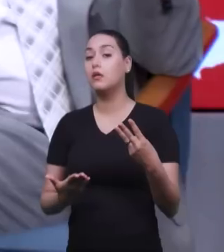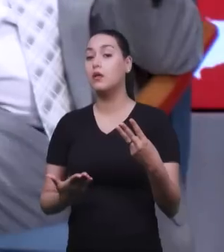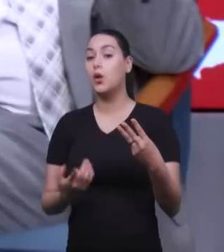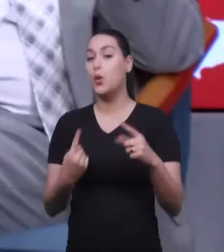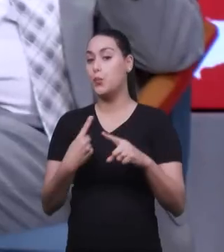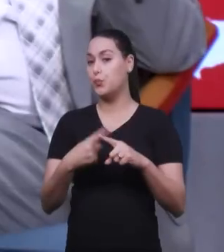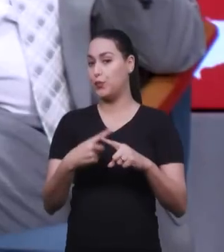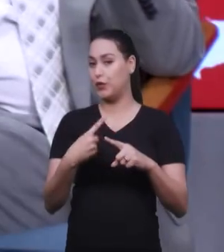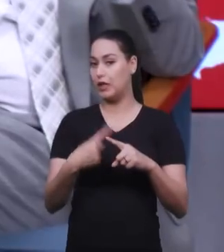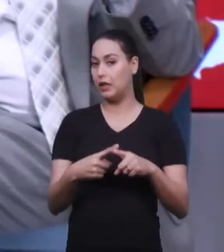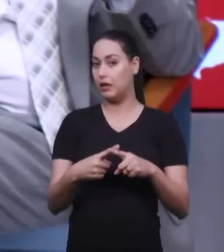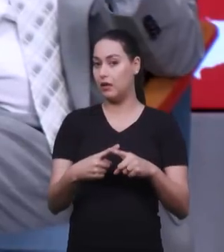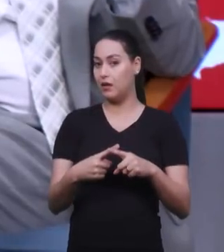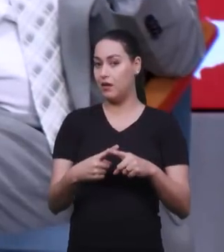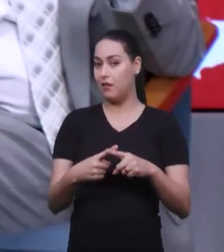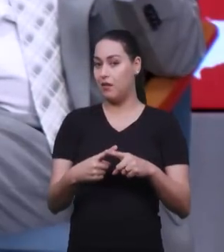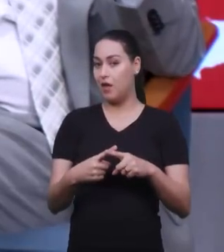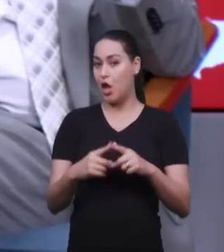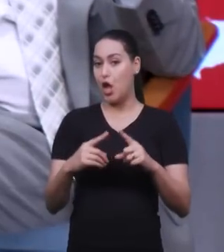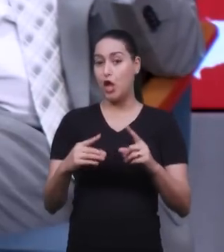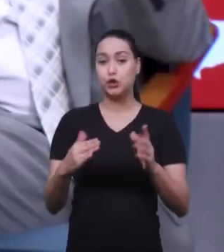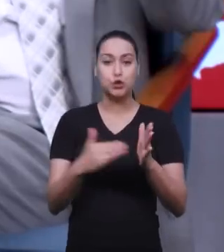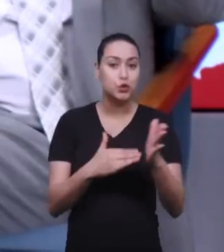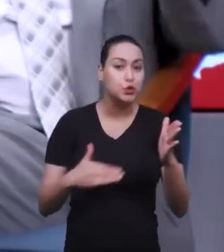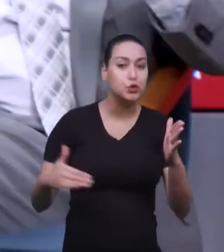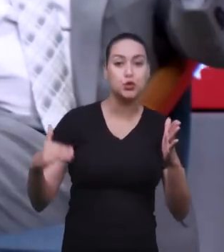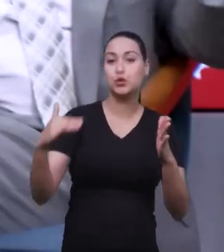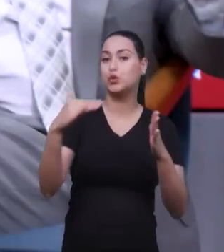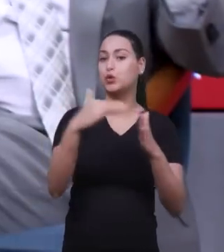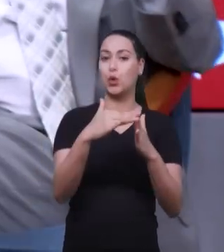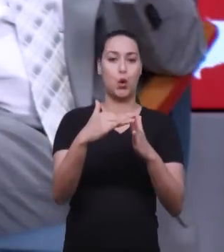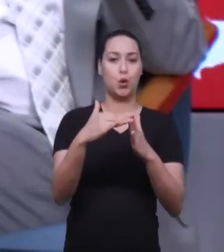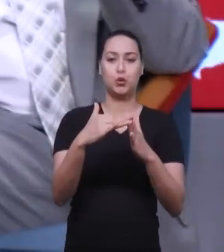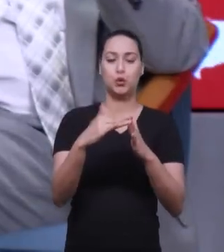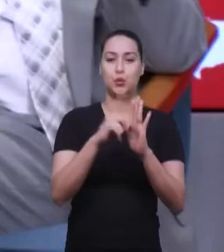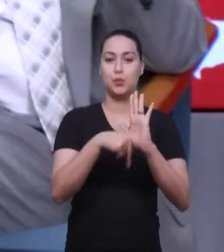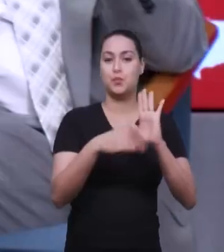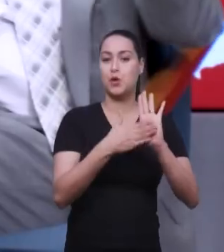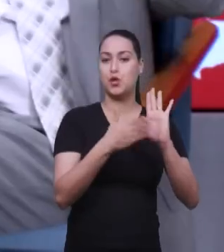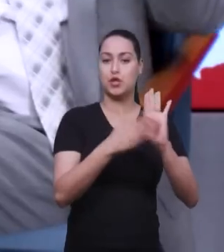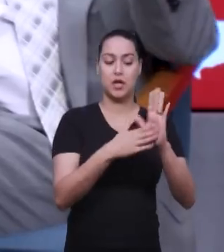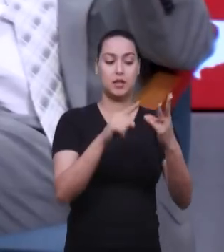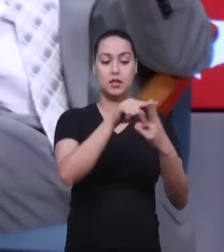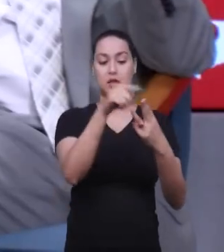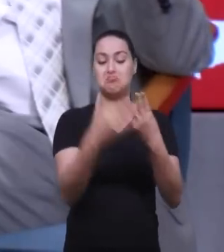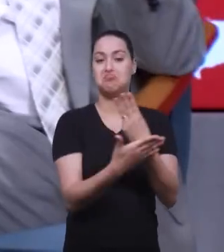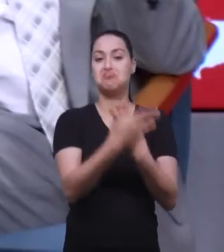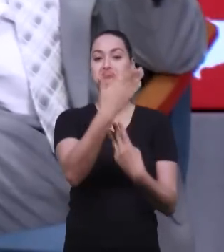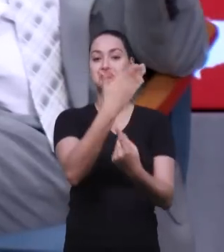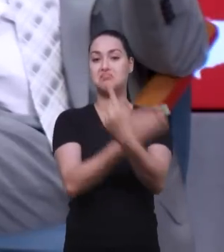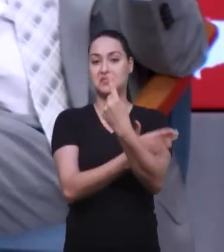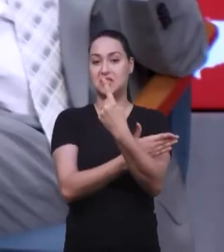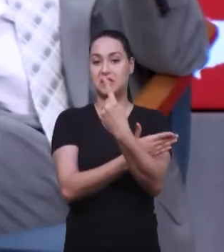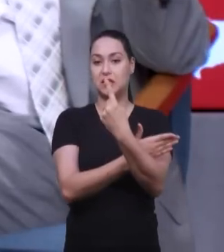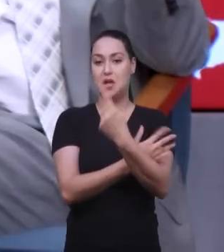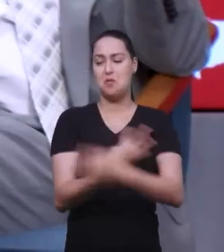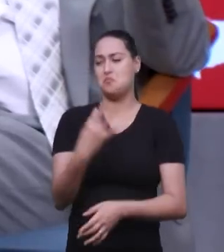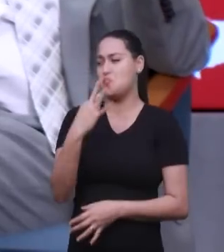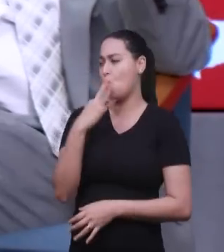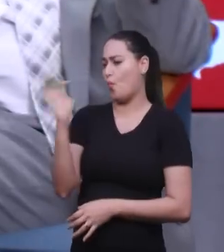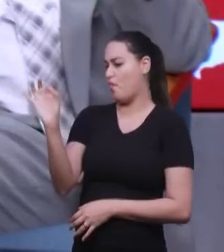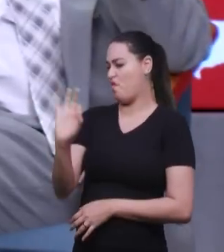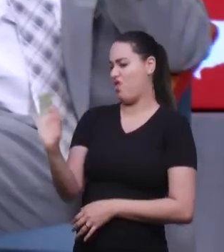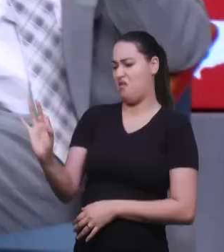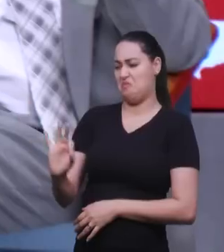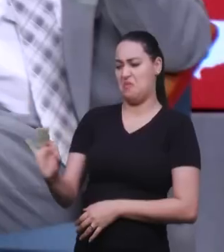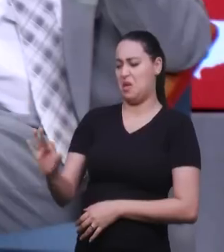os 3. Quando Pedro nega Jesus 3 vezes, ele nega todo o projeto. A Trindade, ele nega tudo. Não te conheço, não sei de onde